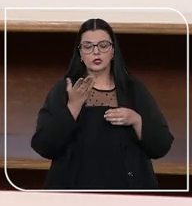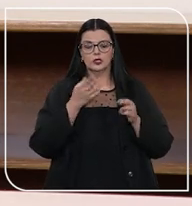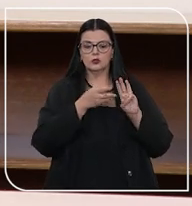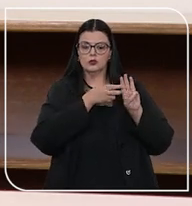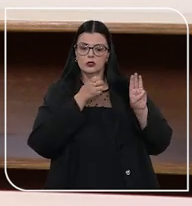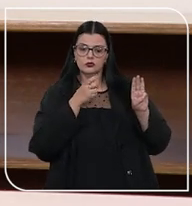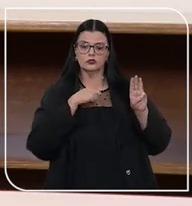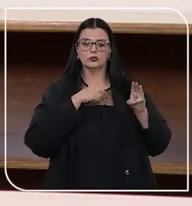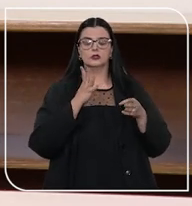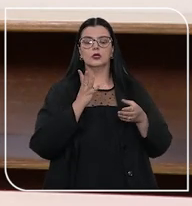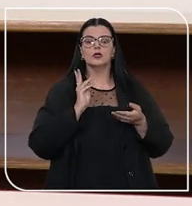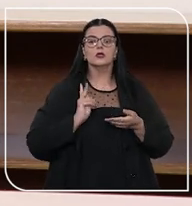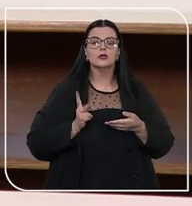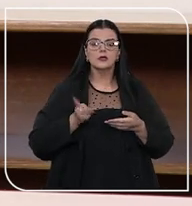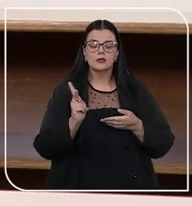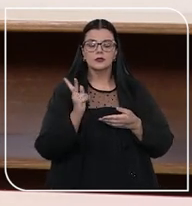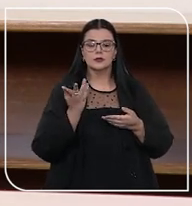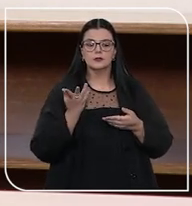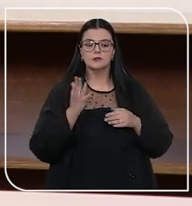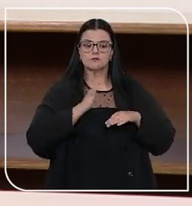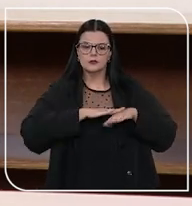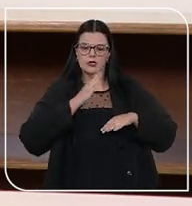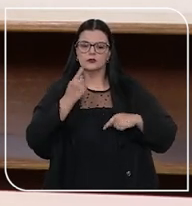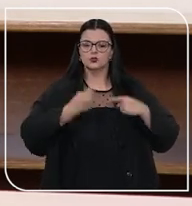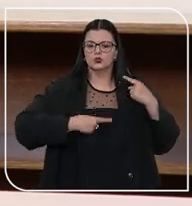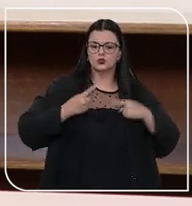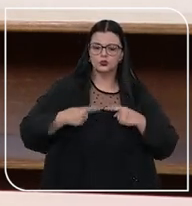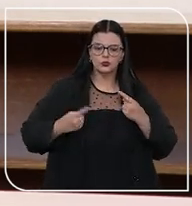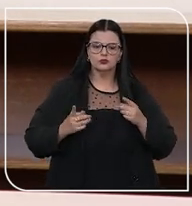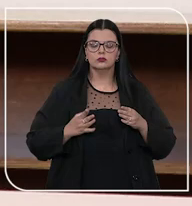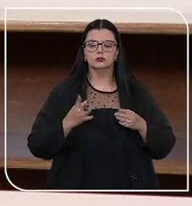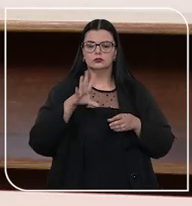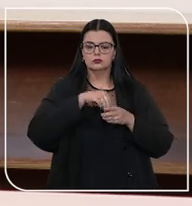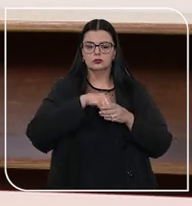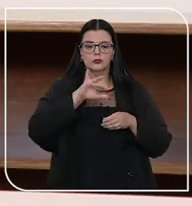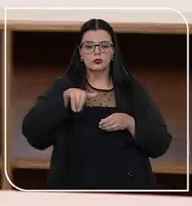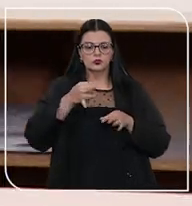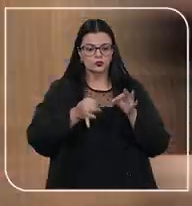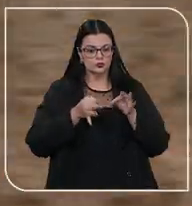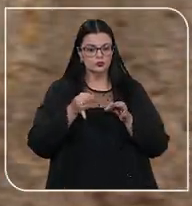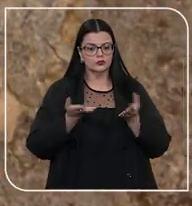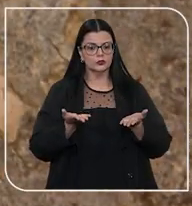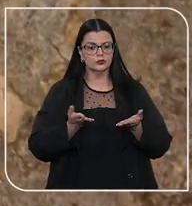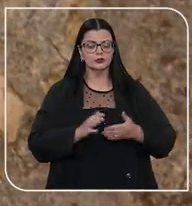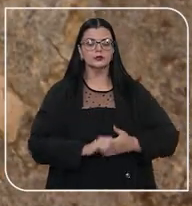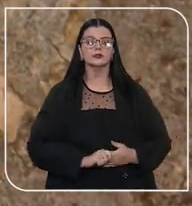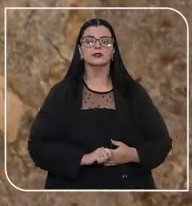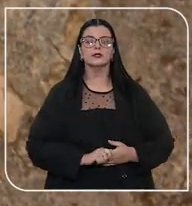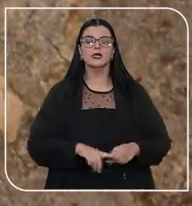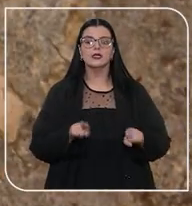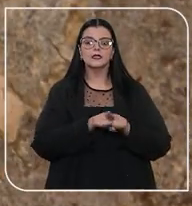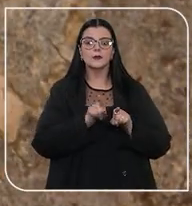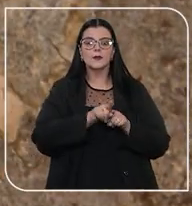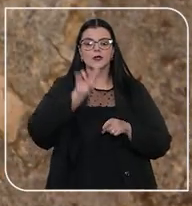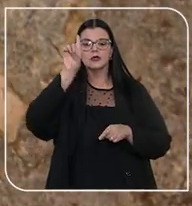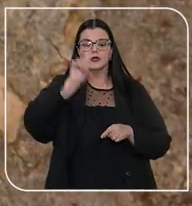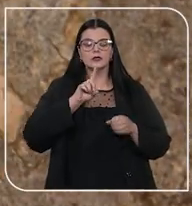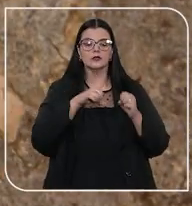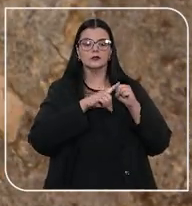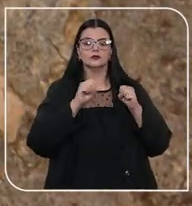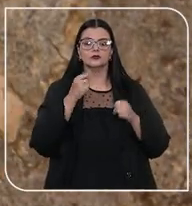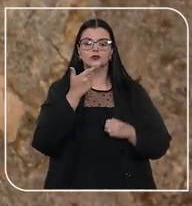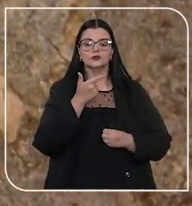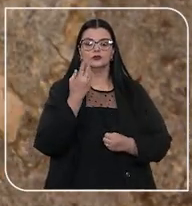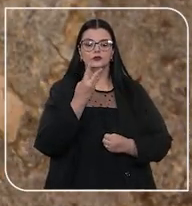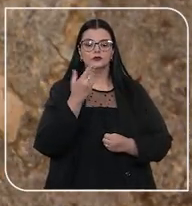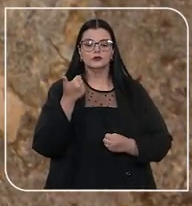direitos indígenas que estão cada vez mais em disputa dentro do Poder Judiciário. E é também uma forma de exercer o direito